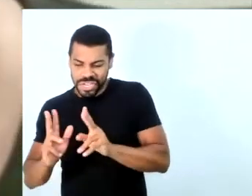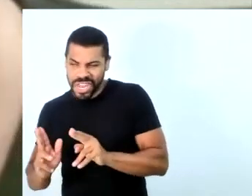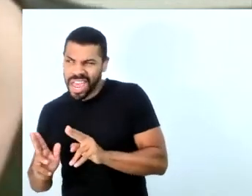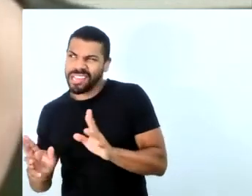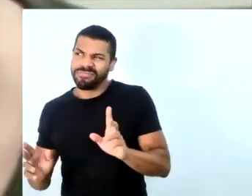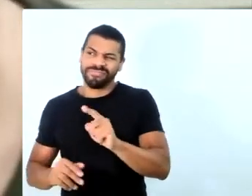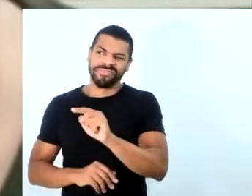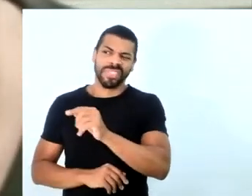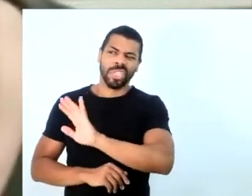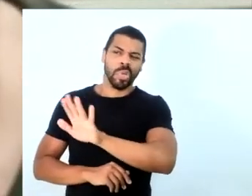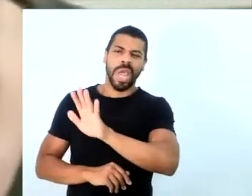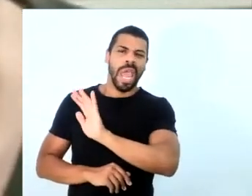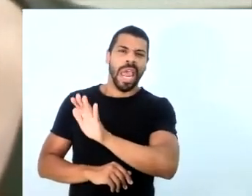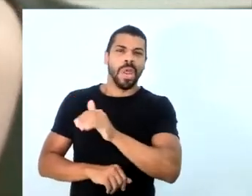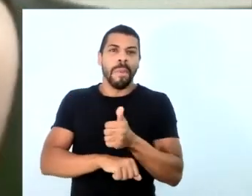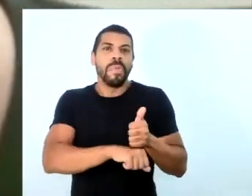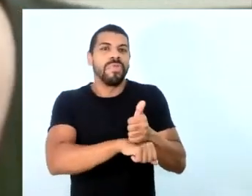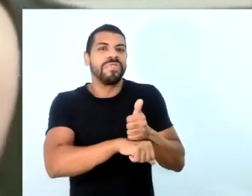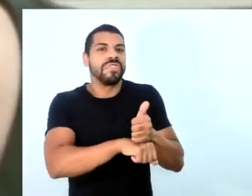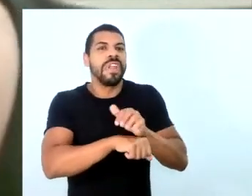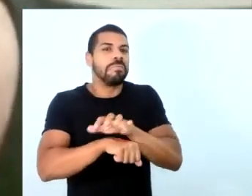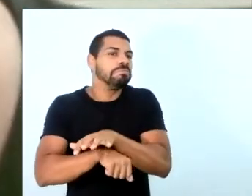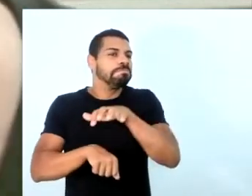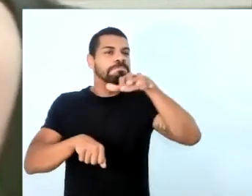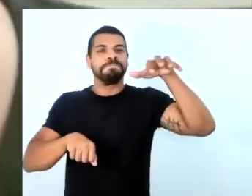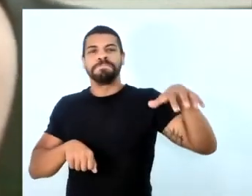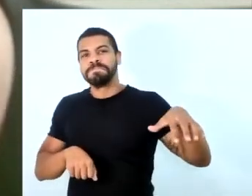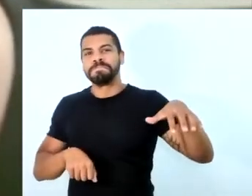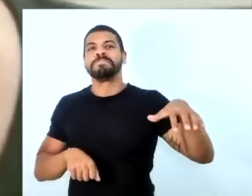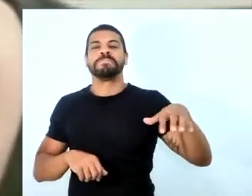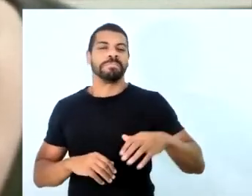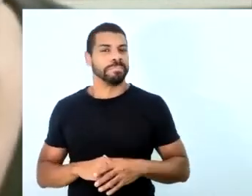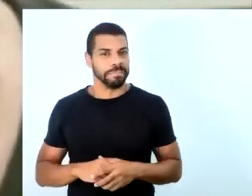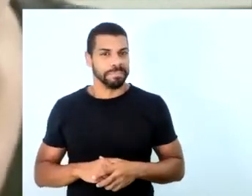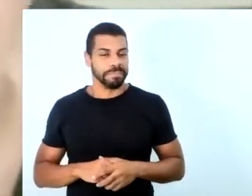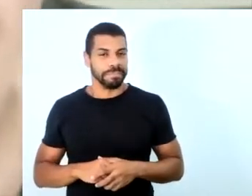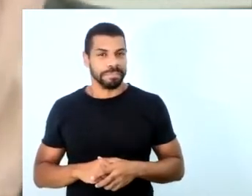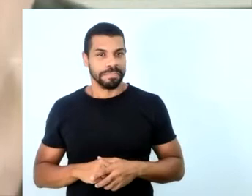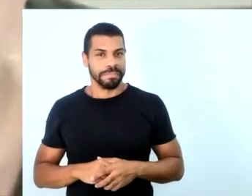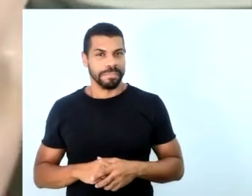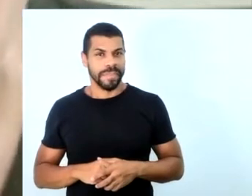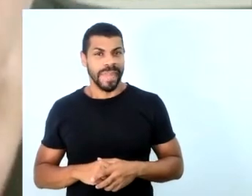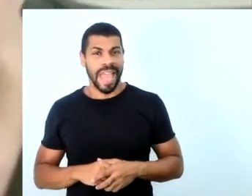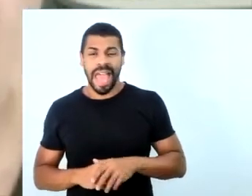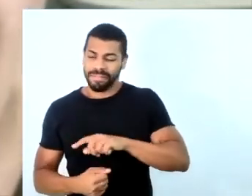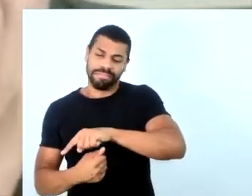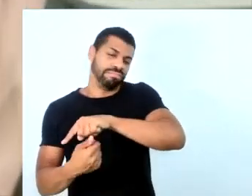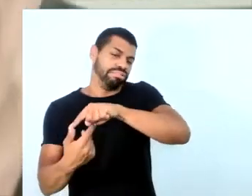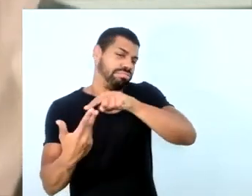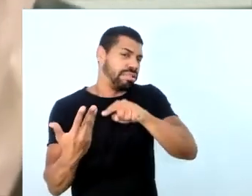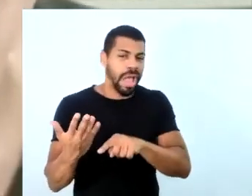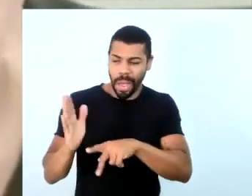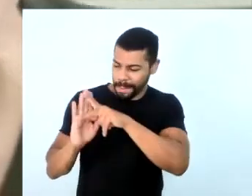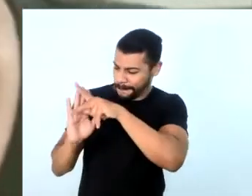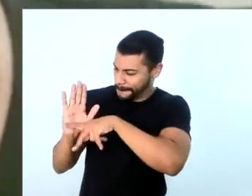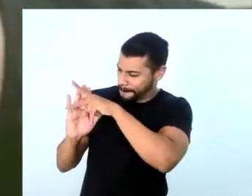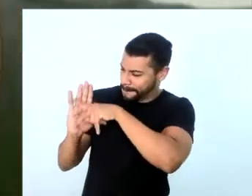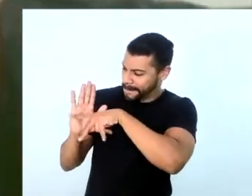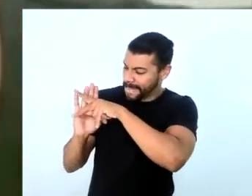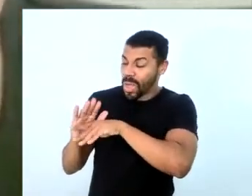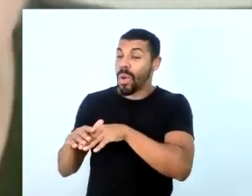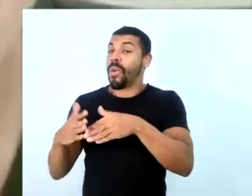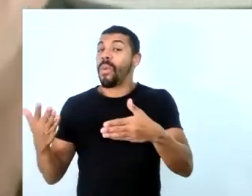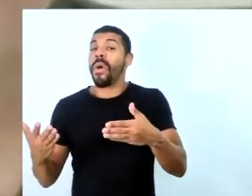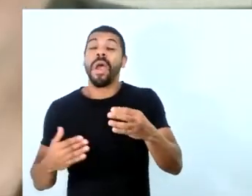algum momento te passa isso pela cabeça? Ou você acha que essa contribuição que você tem dado a tantos projetos é tão ou